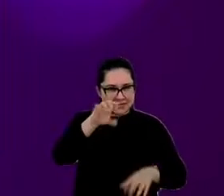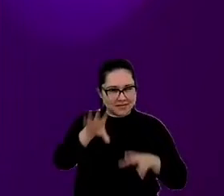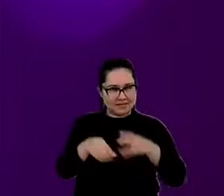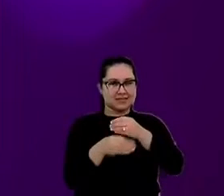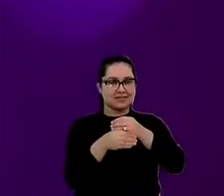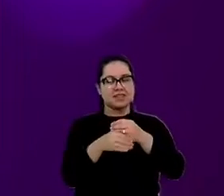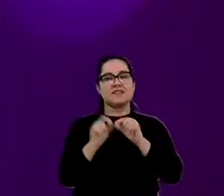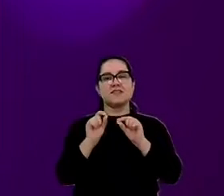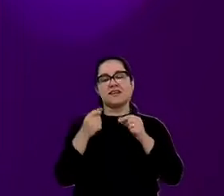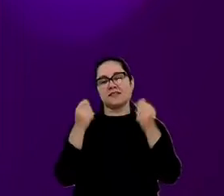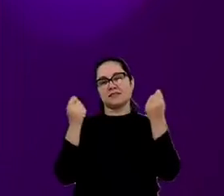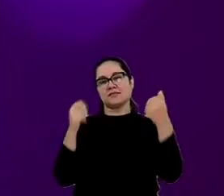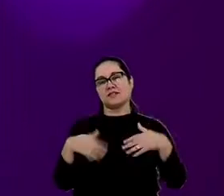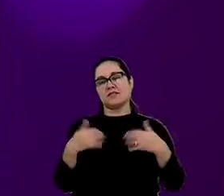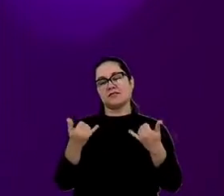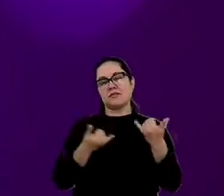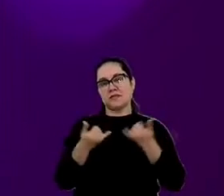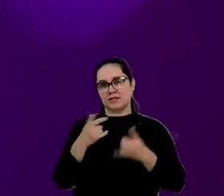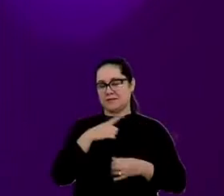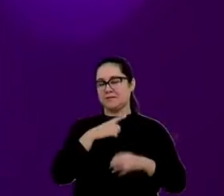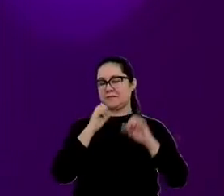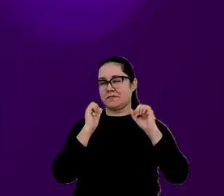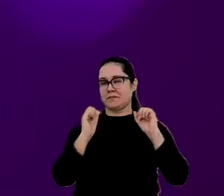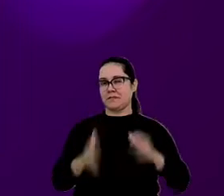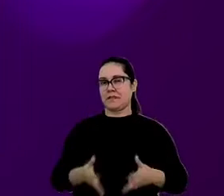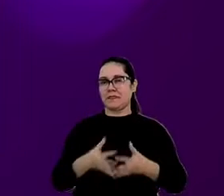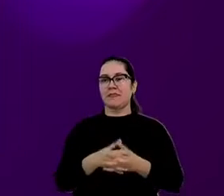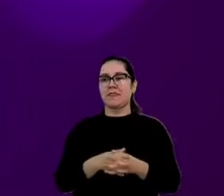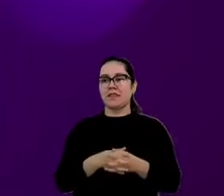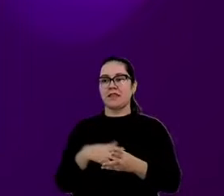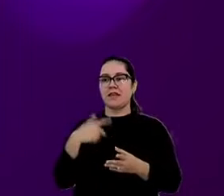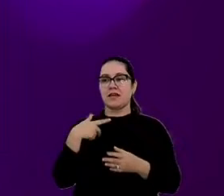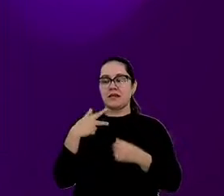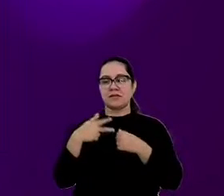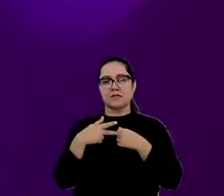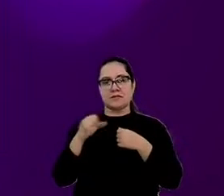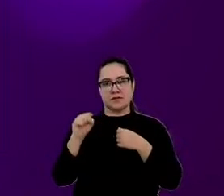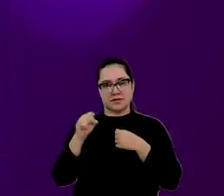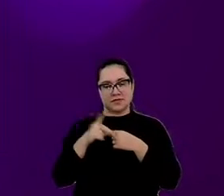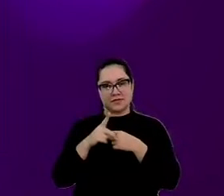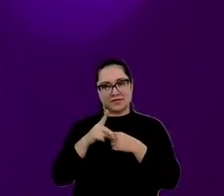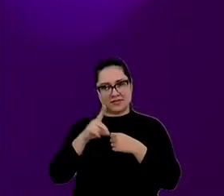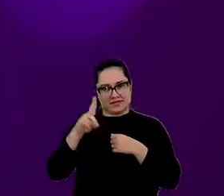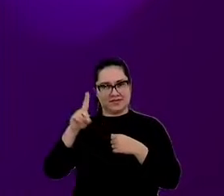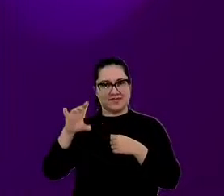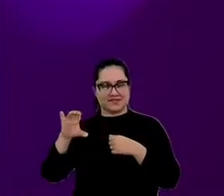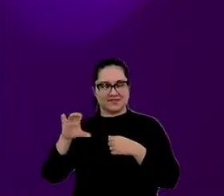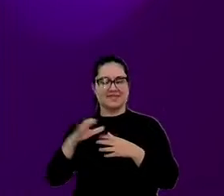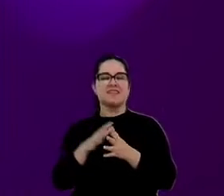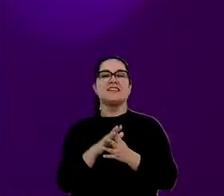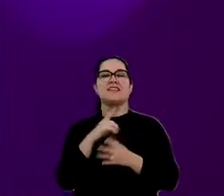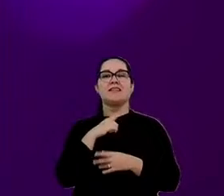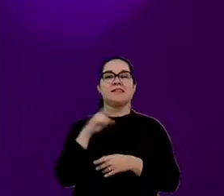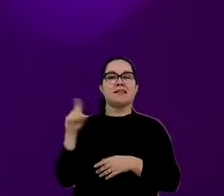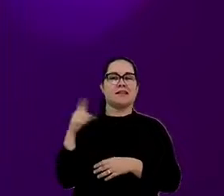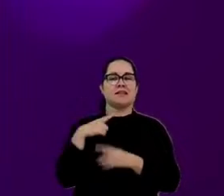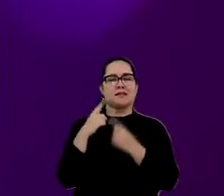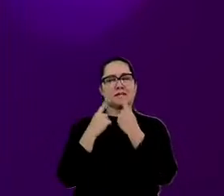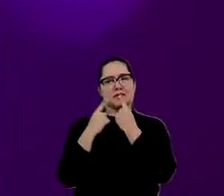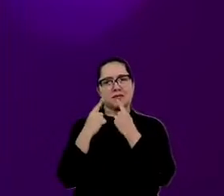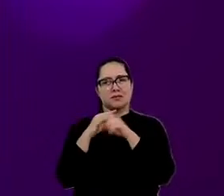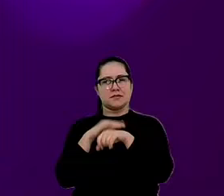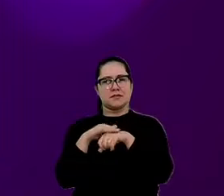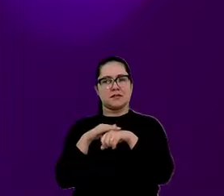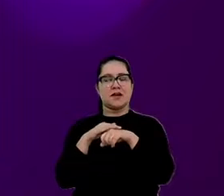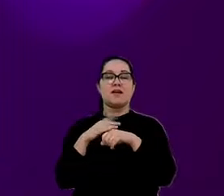para trazer aqui uma informação. Eu estou fazendo um pós-doc em overdiagnosis, então eu tenho conversado com muita gente sobre behavioral